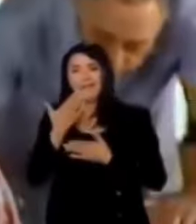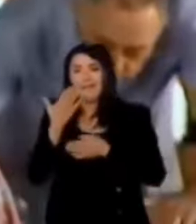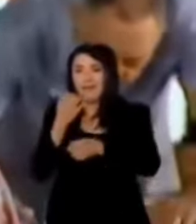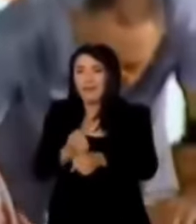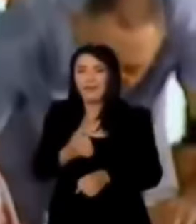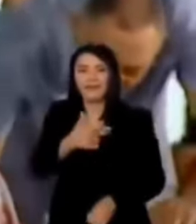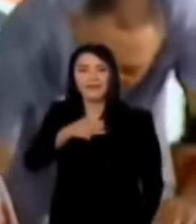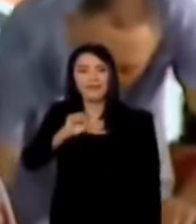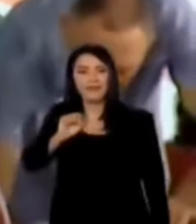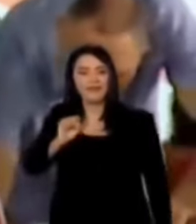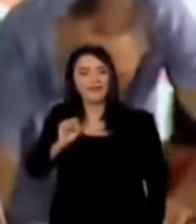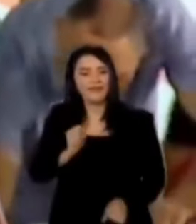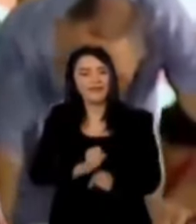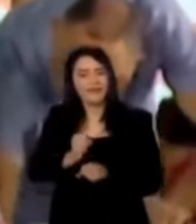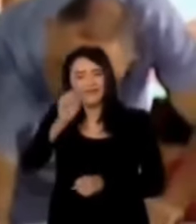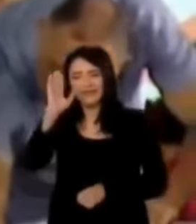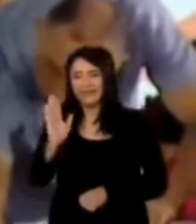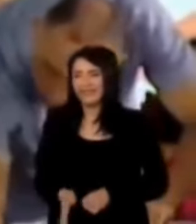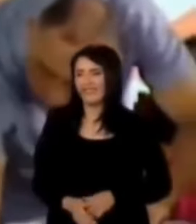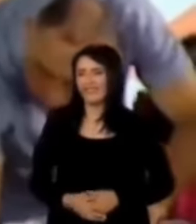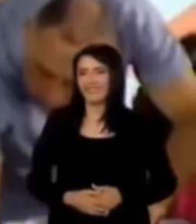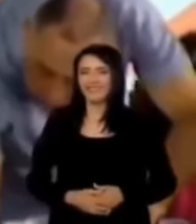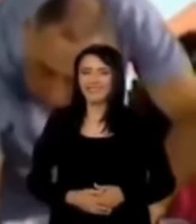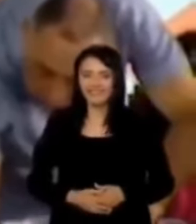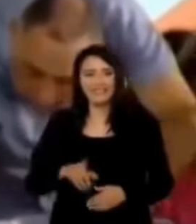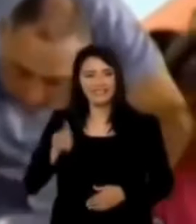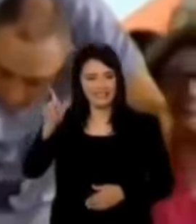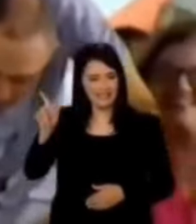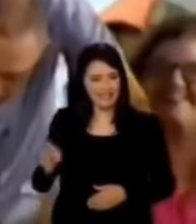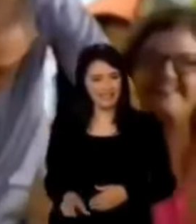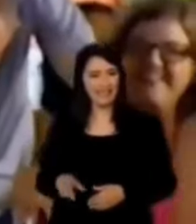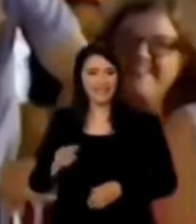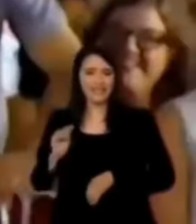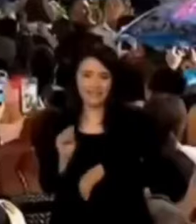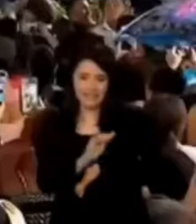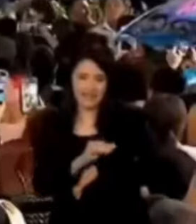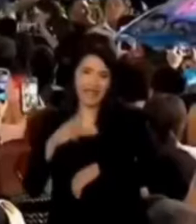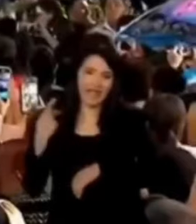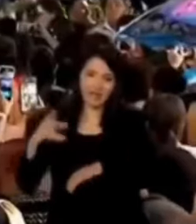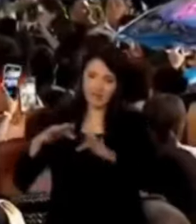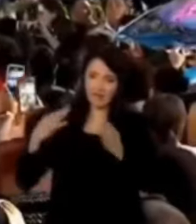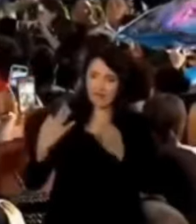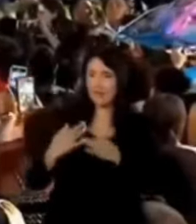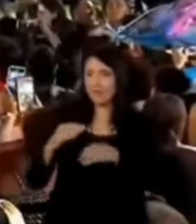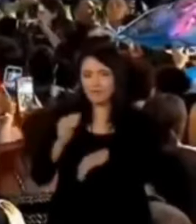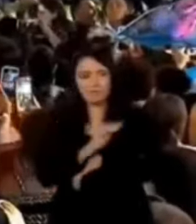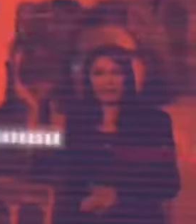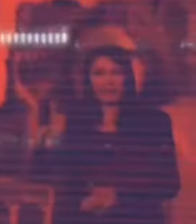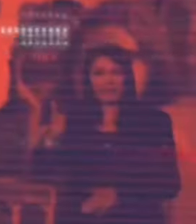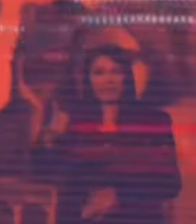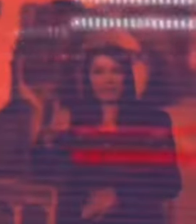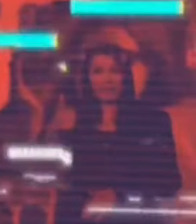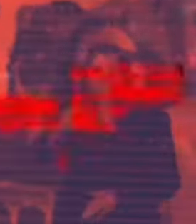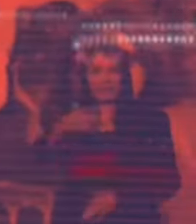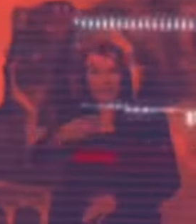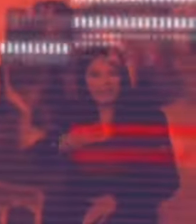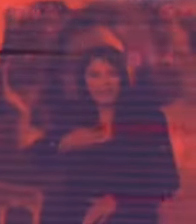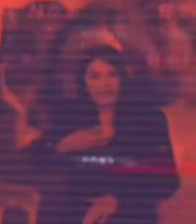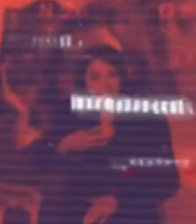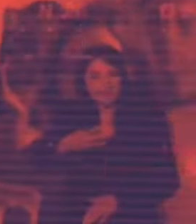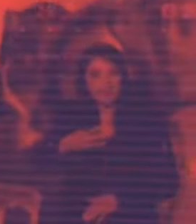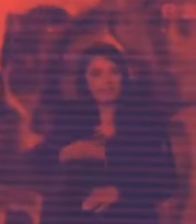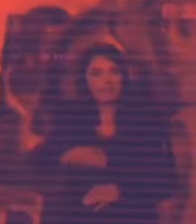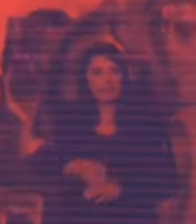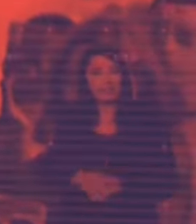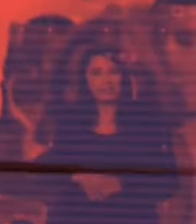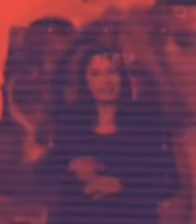28 anos. E ele tá criando a família dele com muito carinho. E